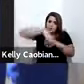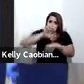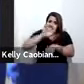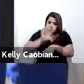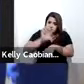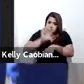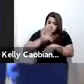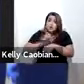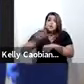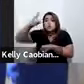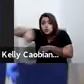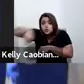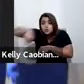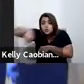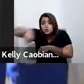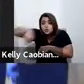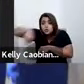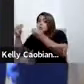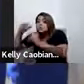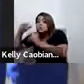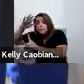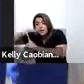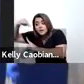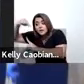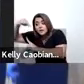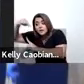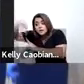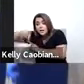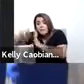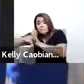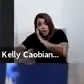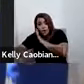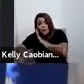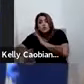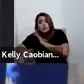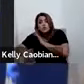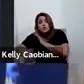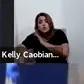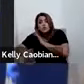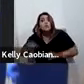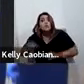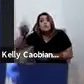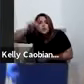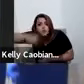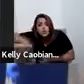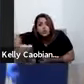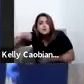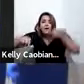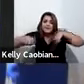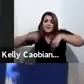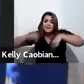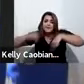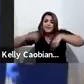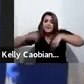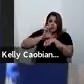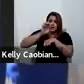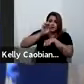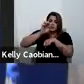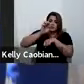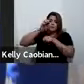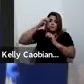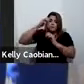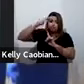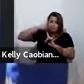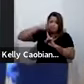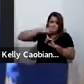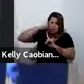todos os paranaenses, que num primeiro momento até o estado do Paraná, através de seu Fundo de Desenvolvimento